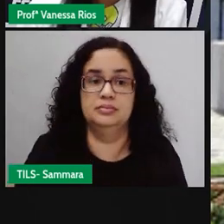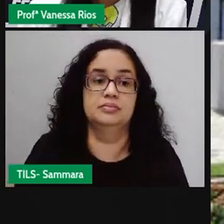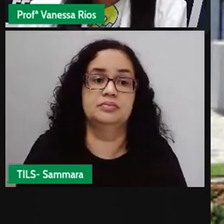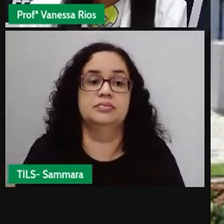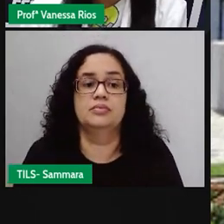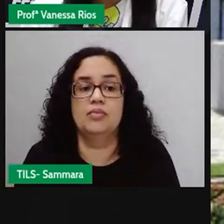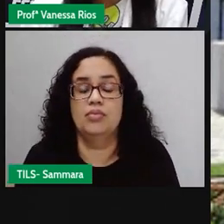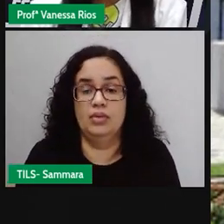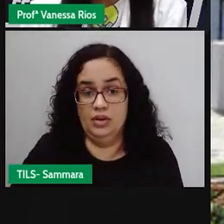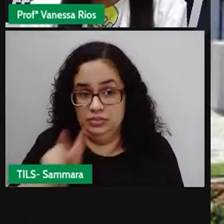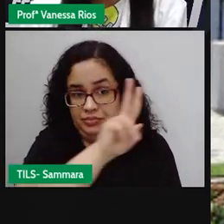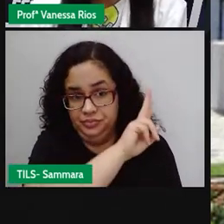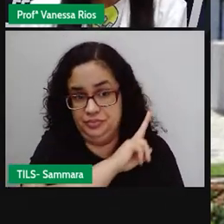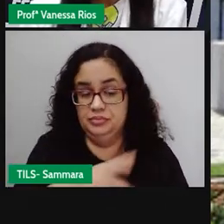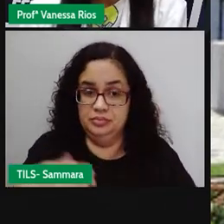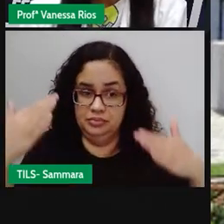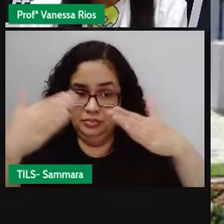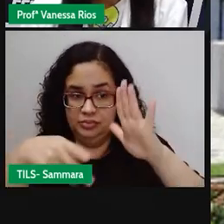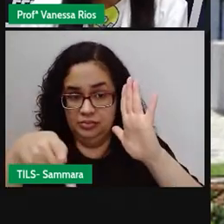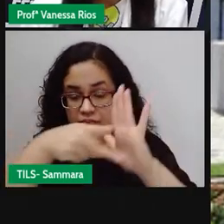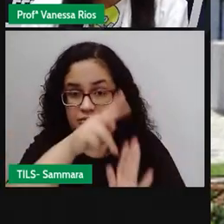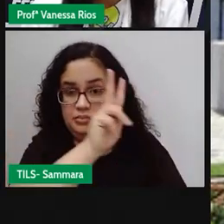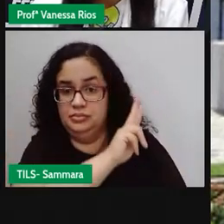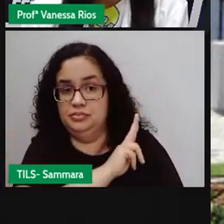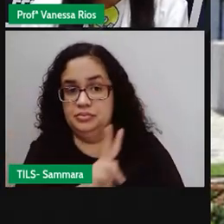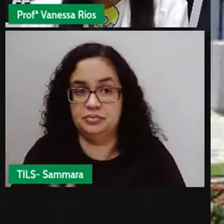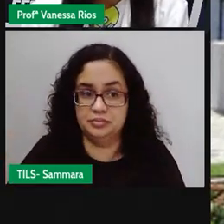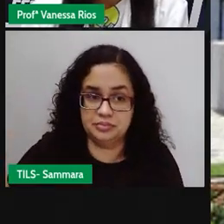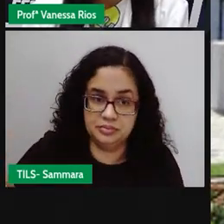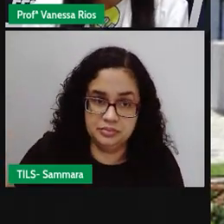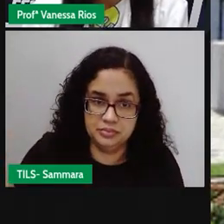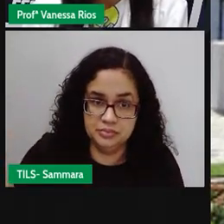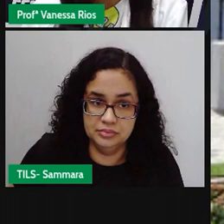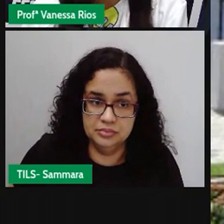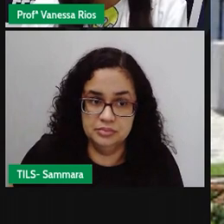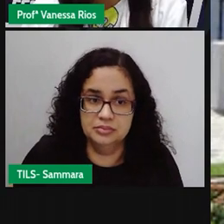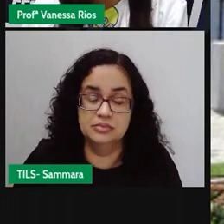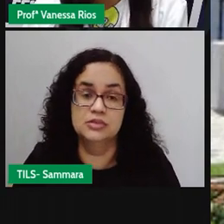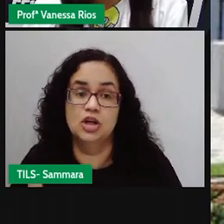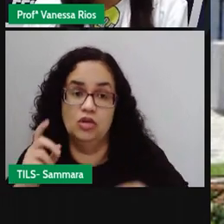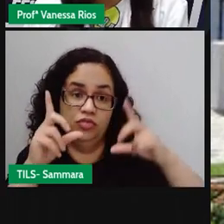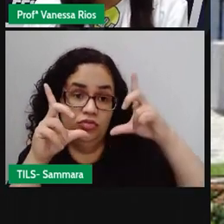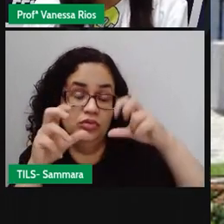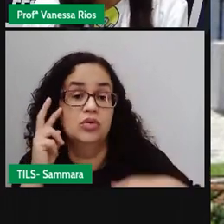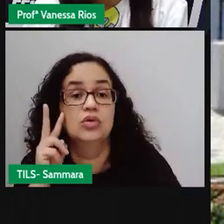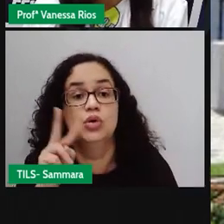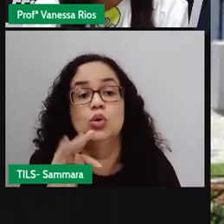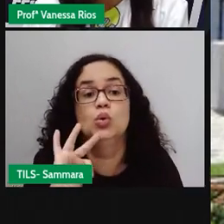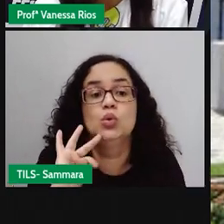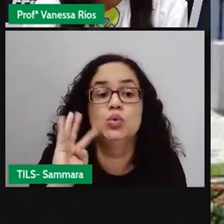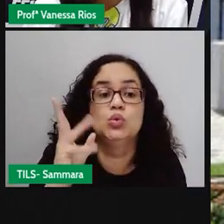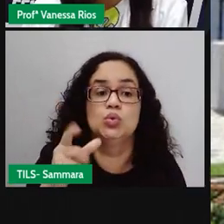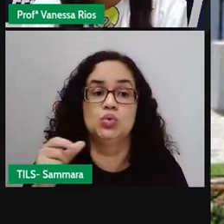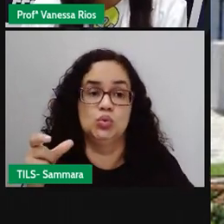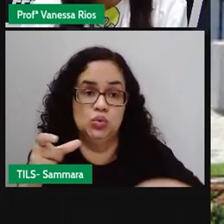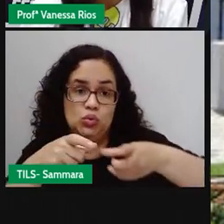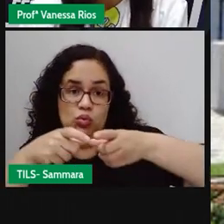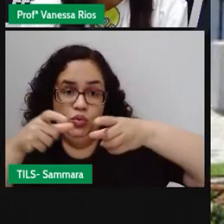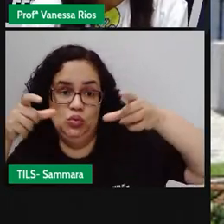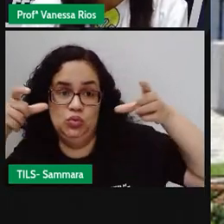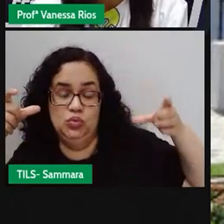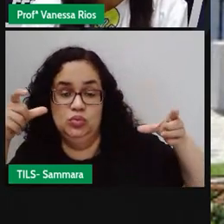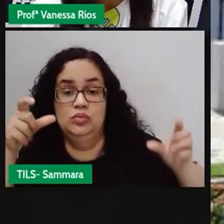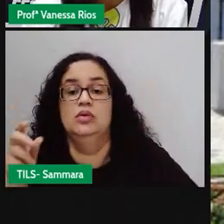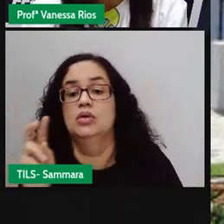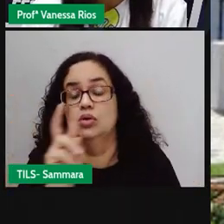Outra construção, também grande, não é? Nessa foto a gente nem consegue identificar todo o tamanho dessa construção. Essa é a